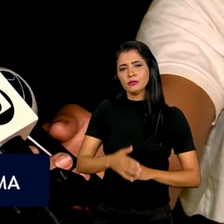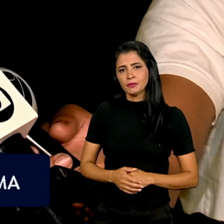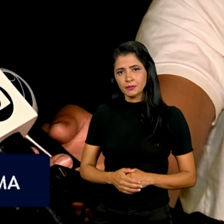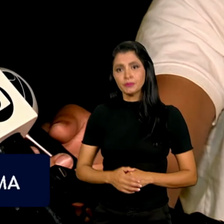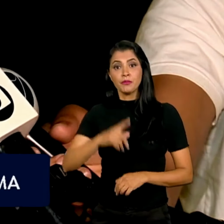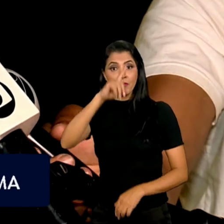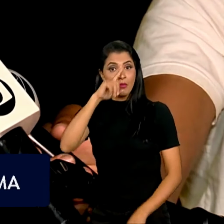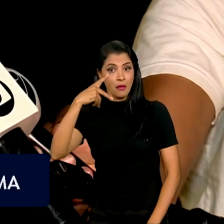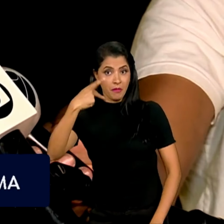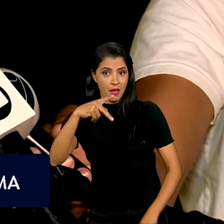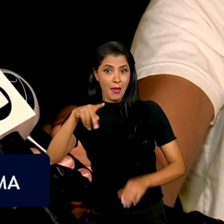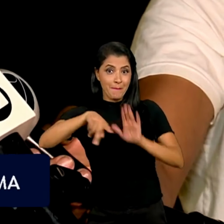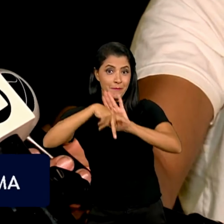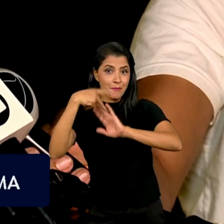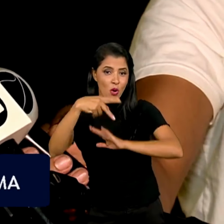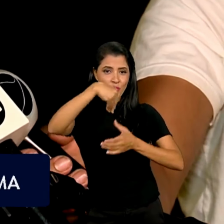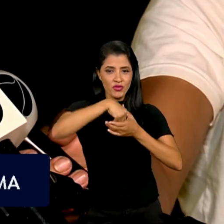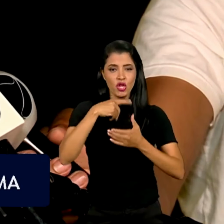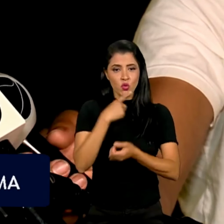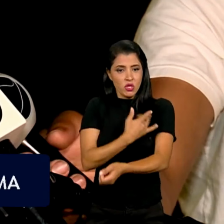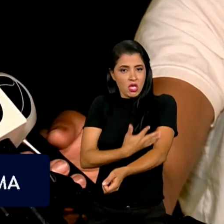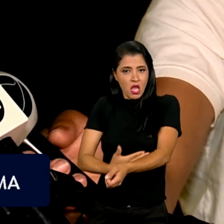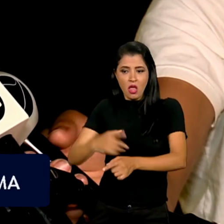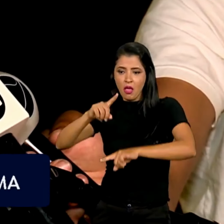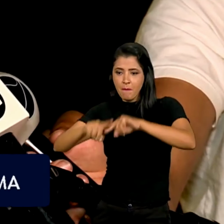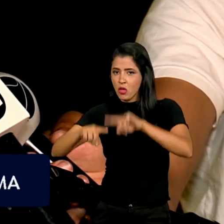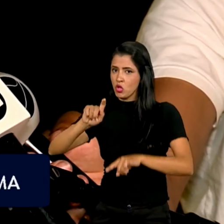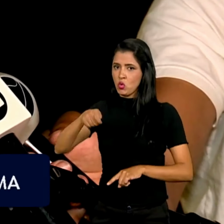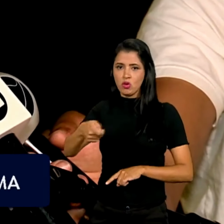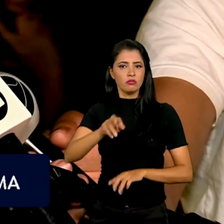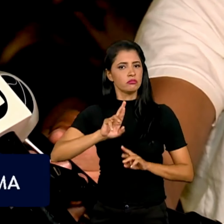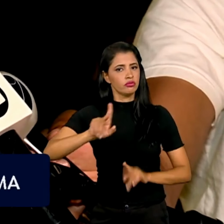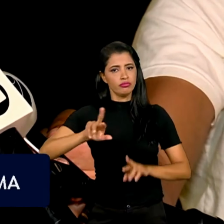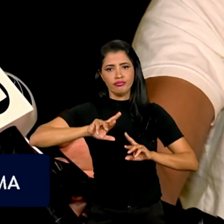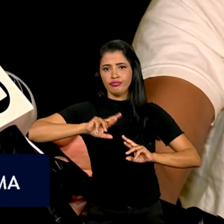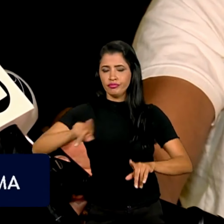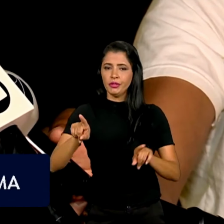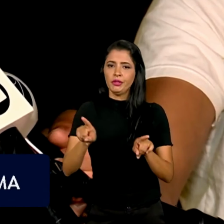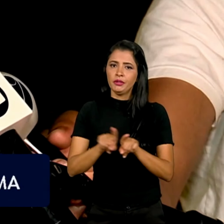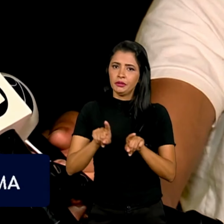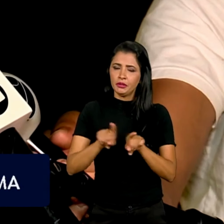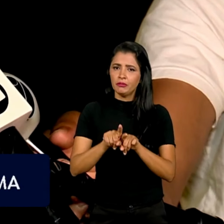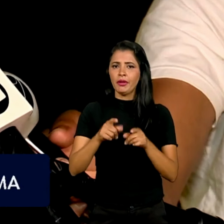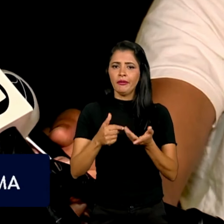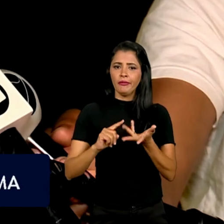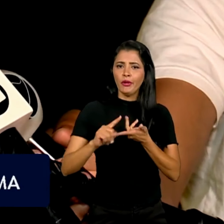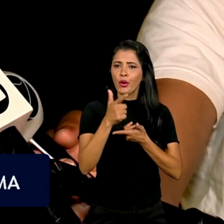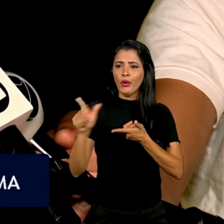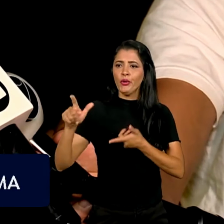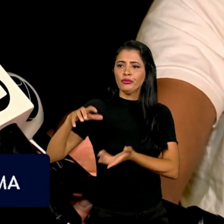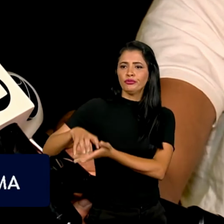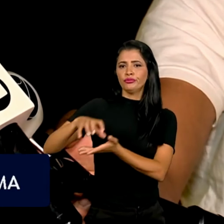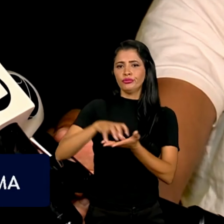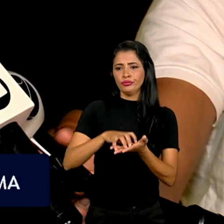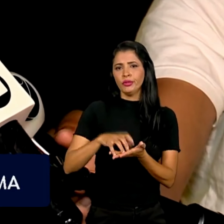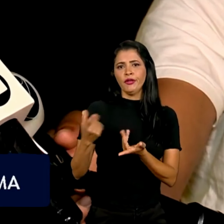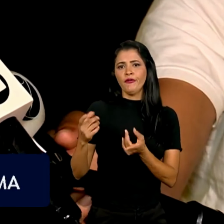um componente do sangue, não é mercadoria, assim, inclusive abre um leque para que outros órgãos possam